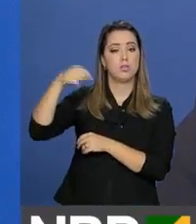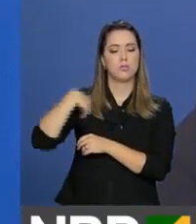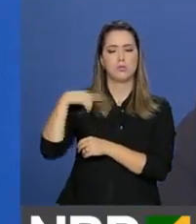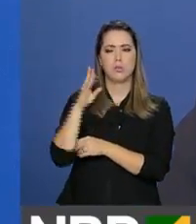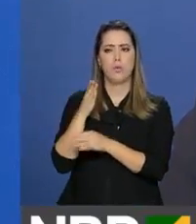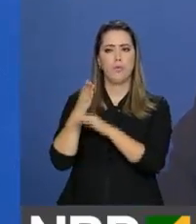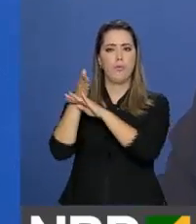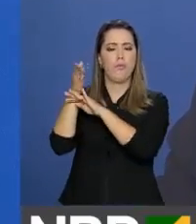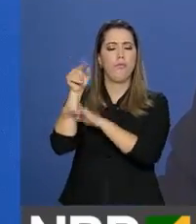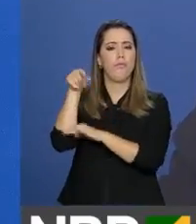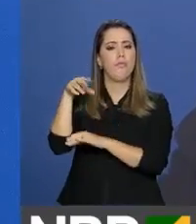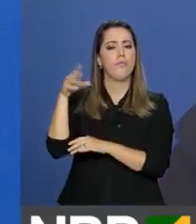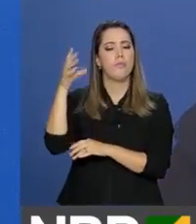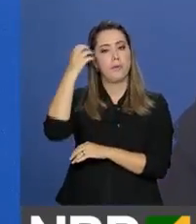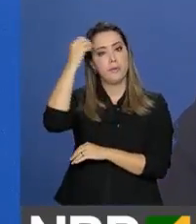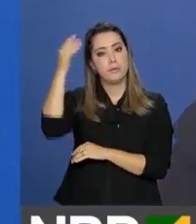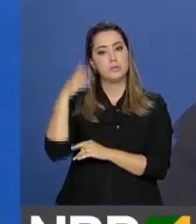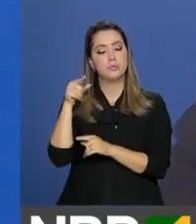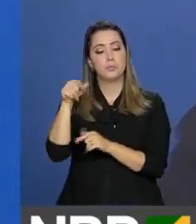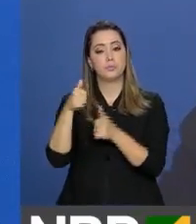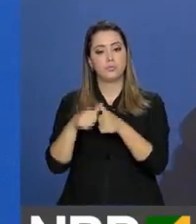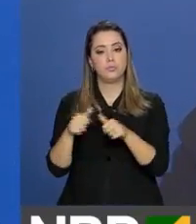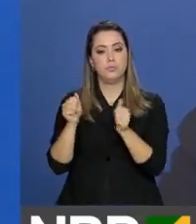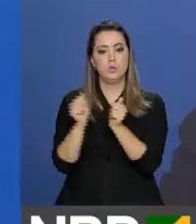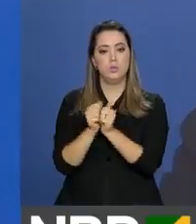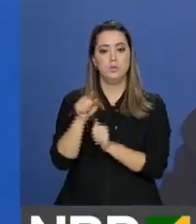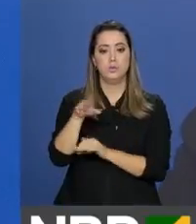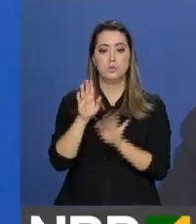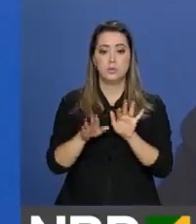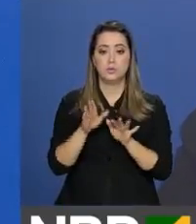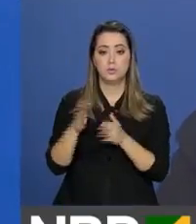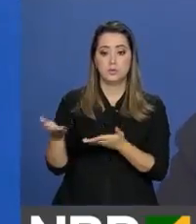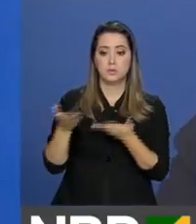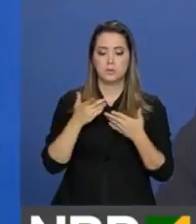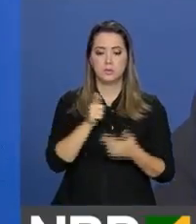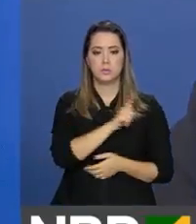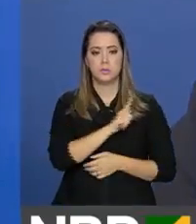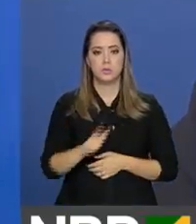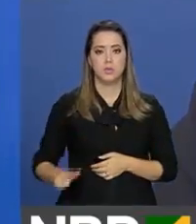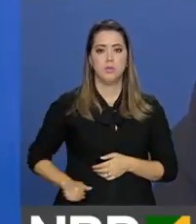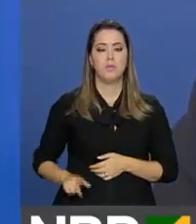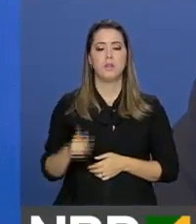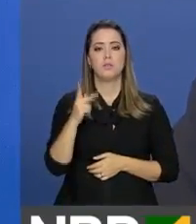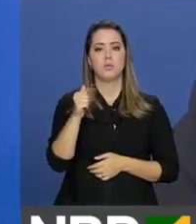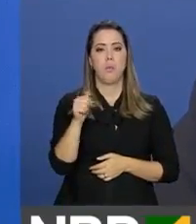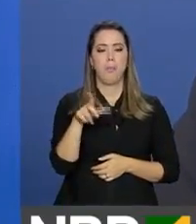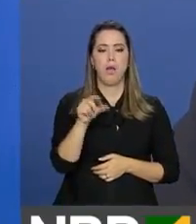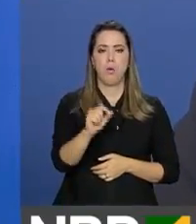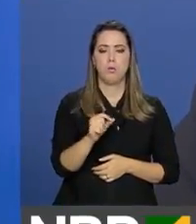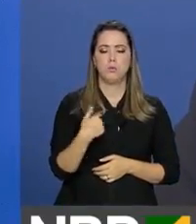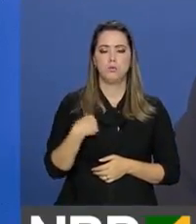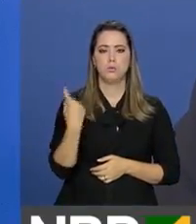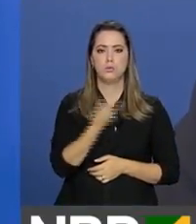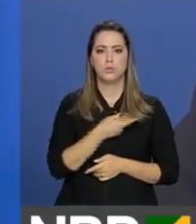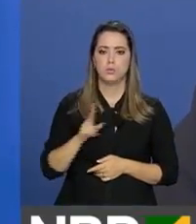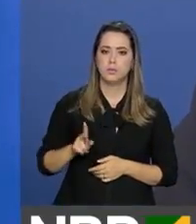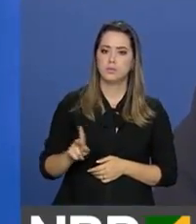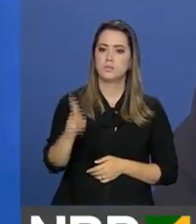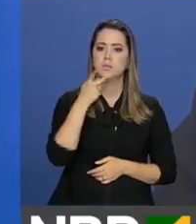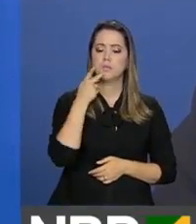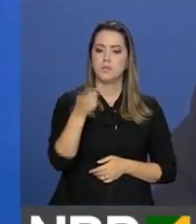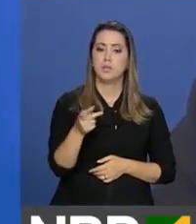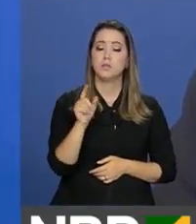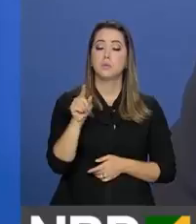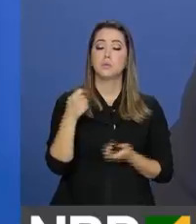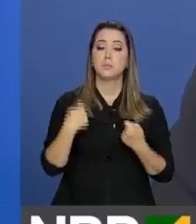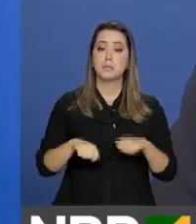estive, recepcionado muitas vezes pelo governador Paulo Câmara e por outros governadores da região, nós sempre dissemos, nós